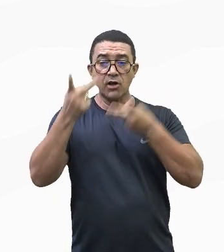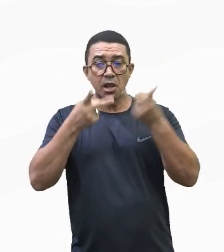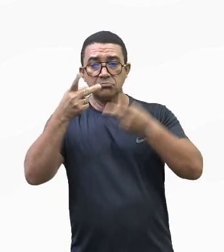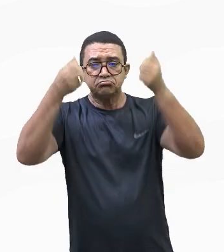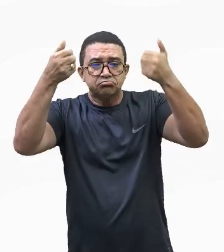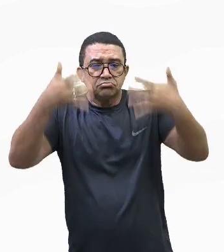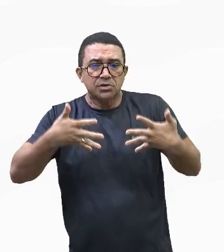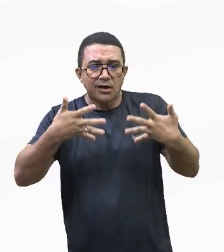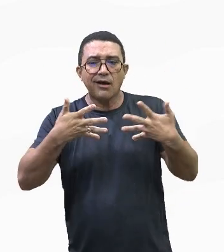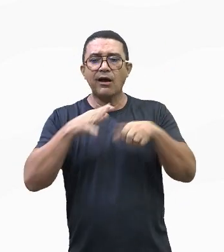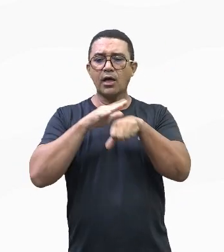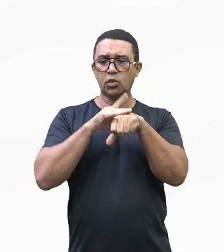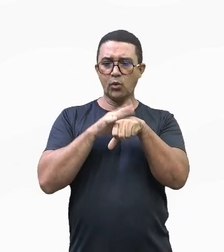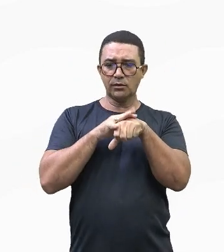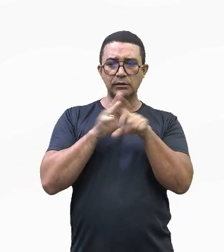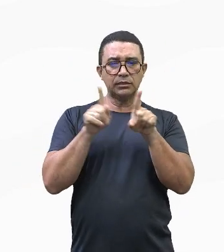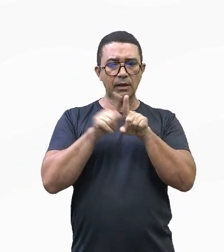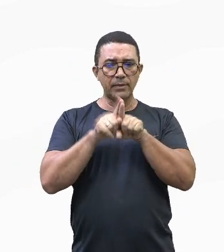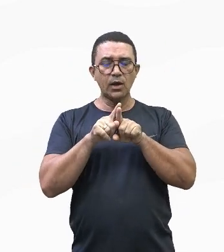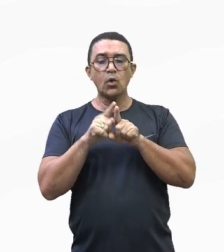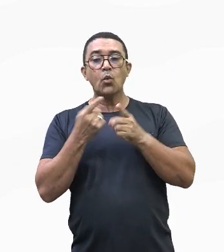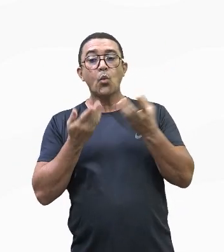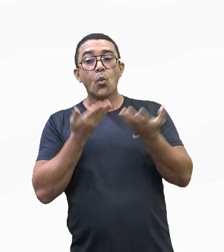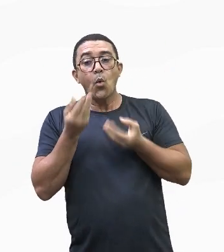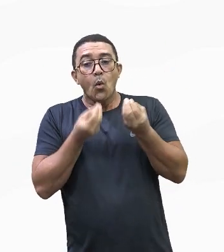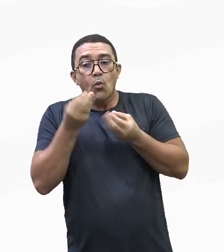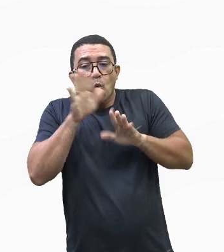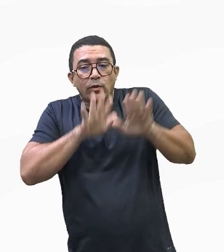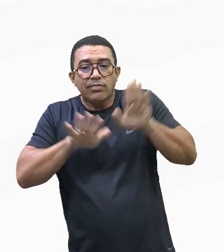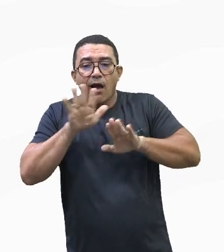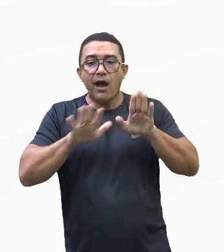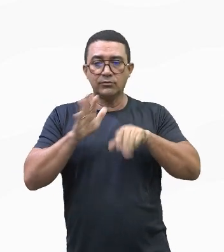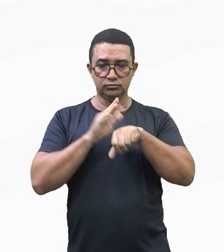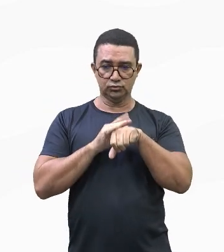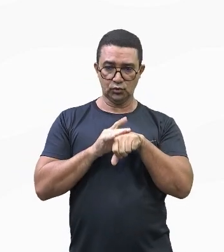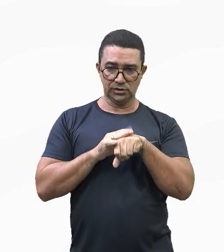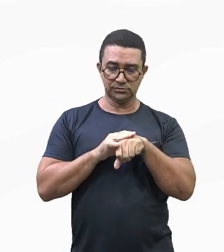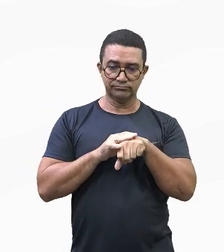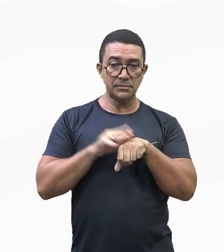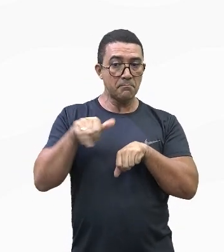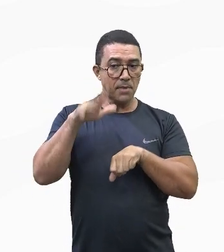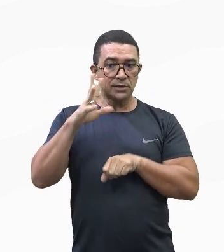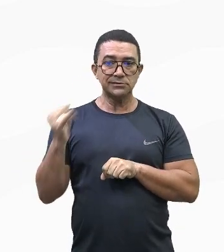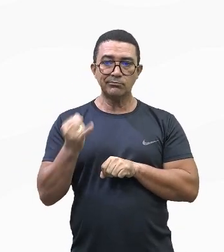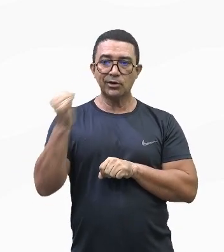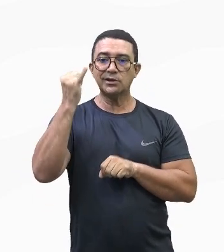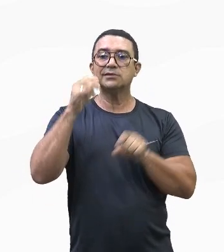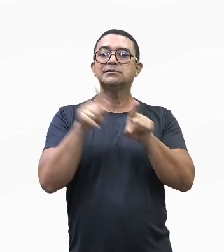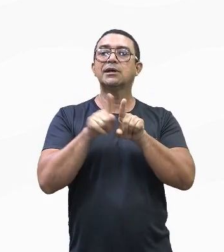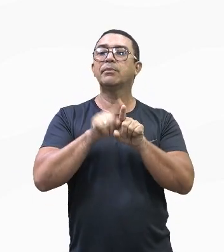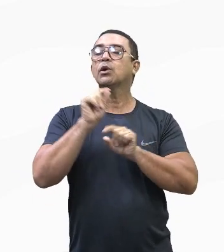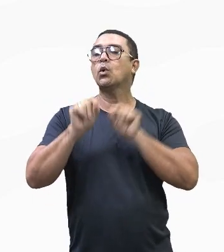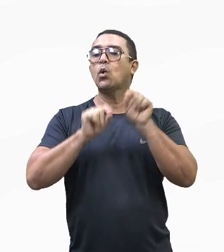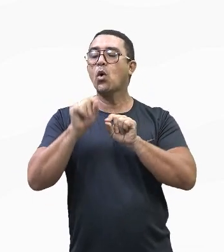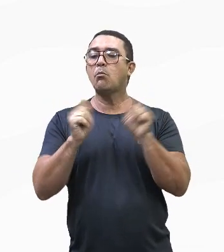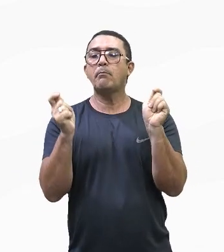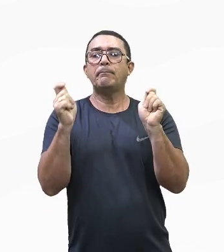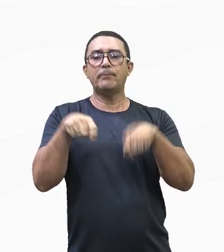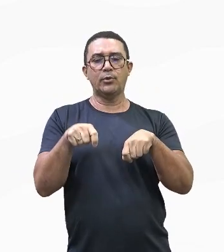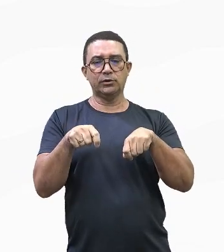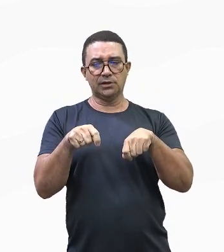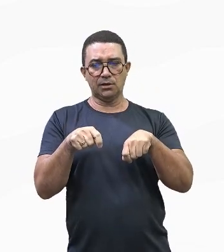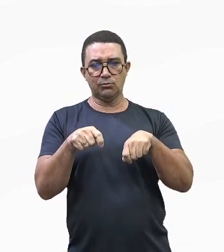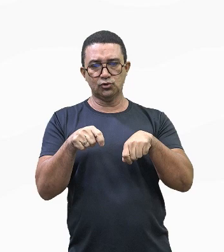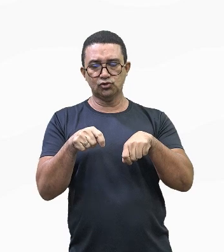aí, e os cuidados que nós devemos ter com elas. E o mais importante ainda, ele vai trazer para nós como podemos chegar